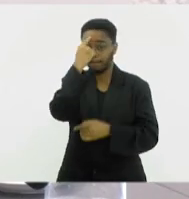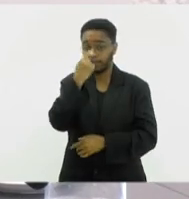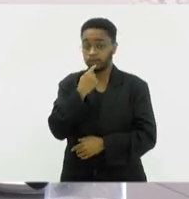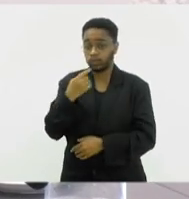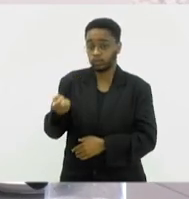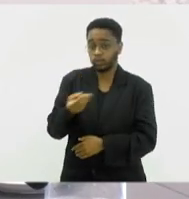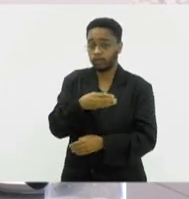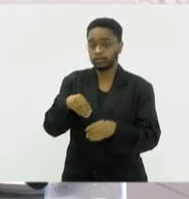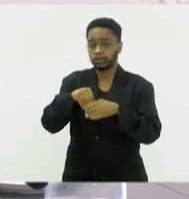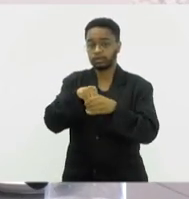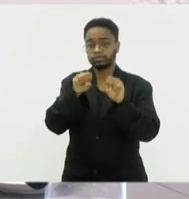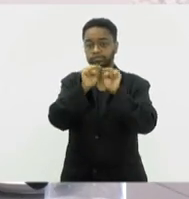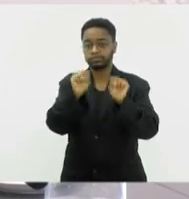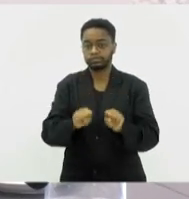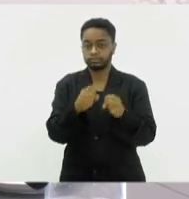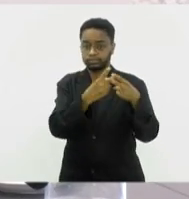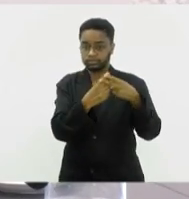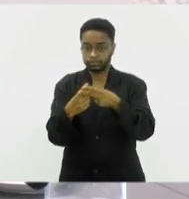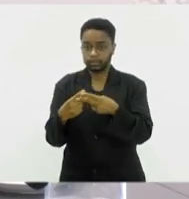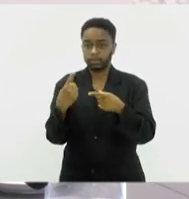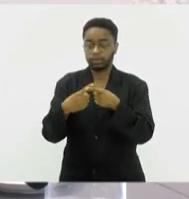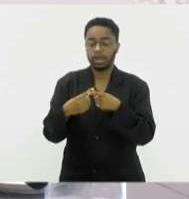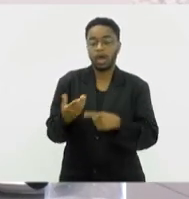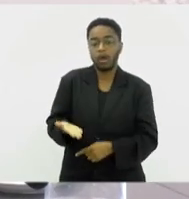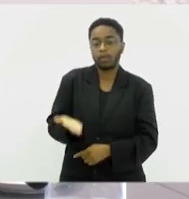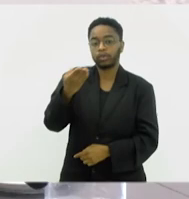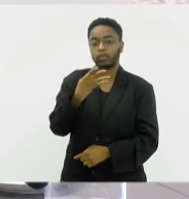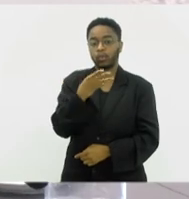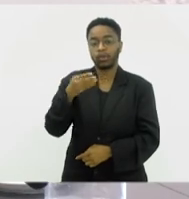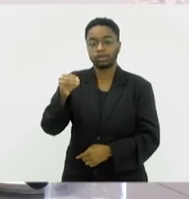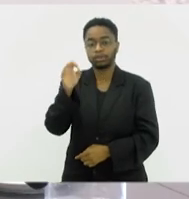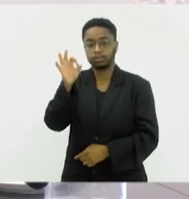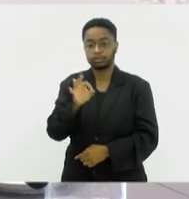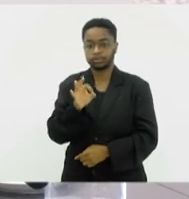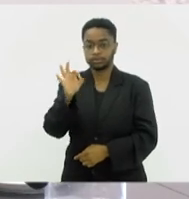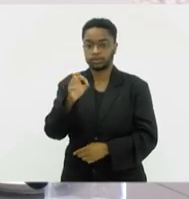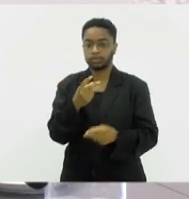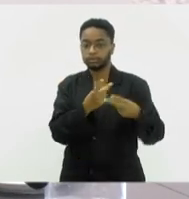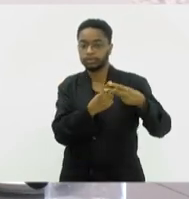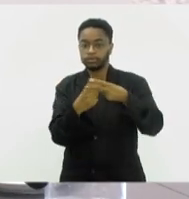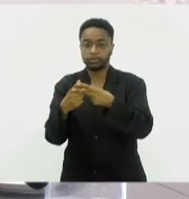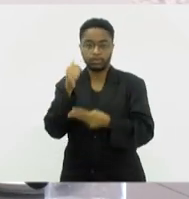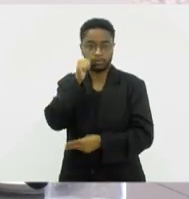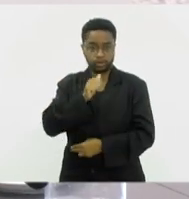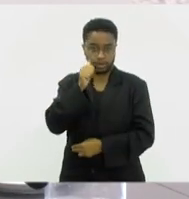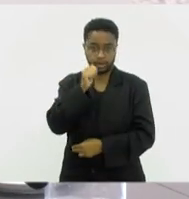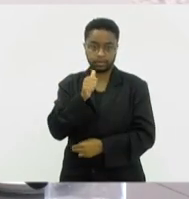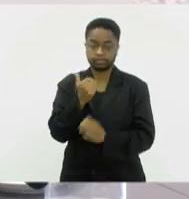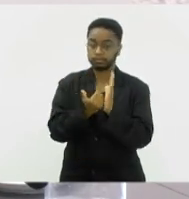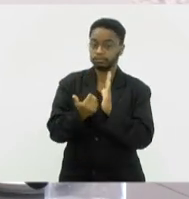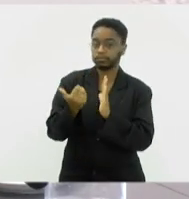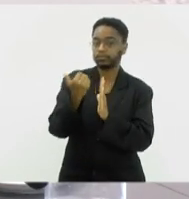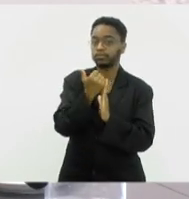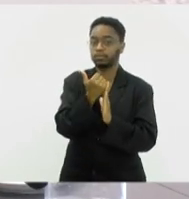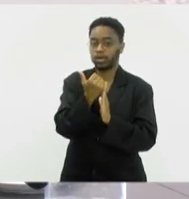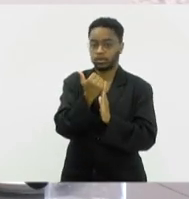sistema penitenciário. Há um aumento de mais de 400% do encarceramento feminino, muito maior o percentual de